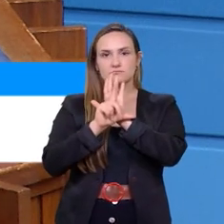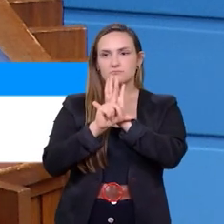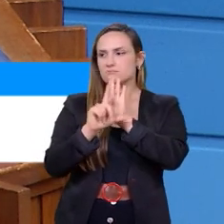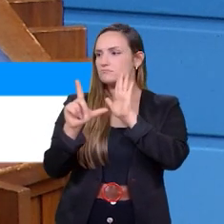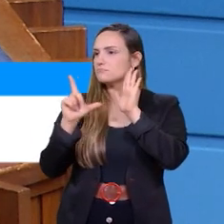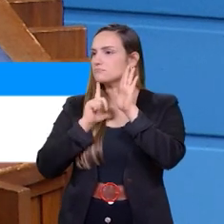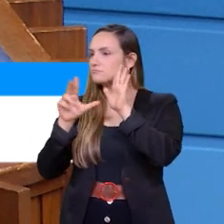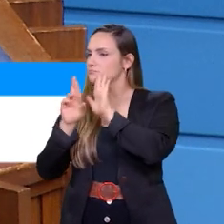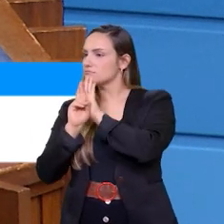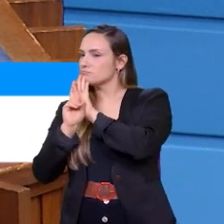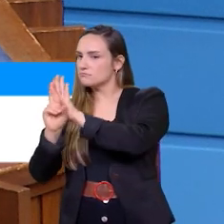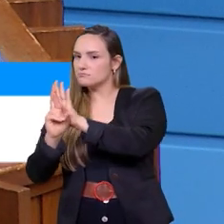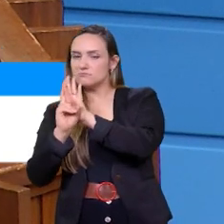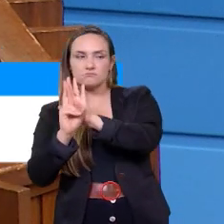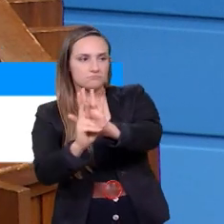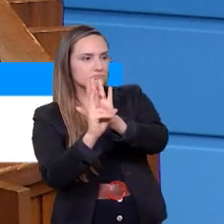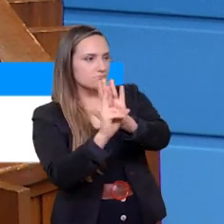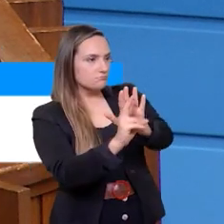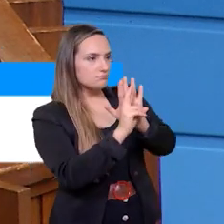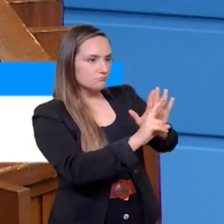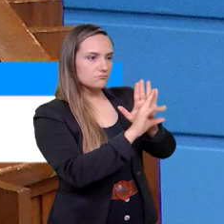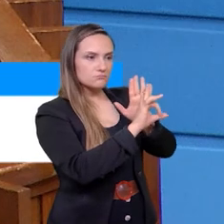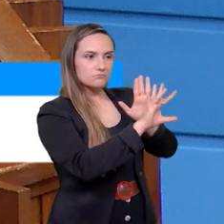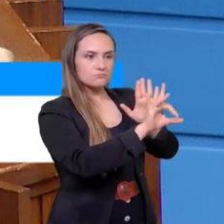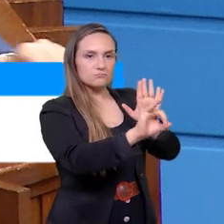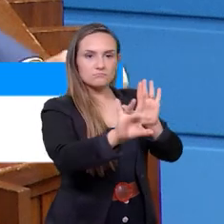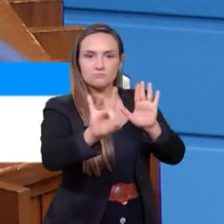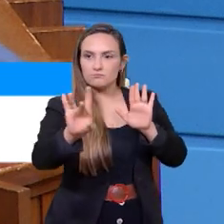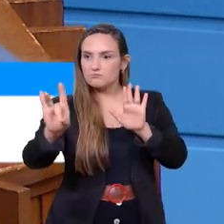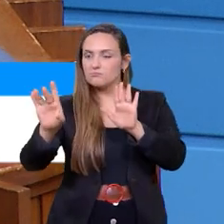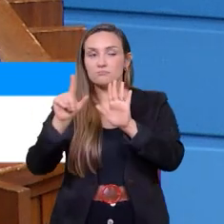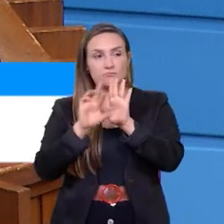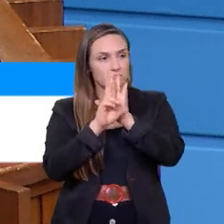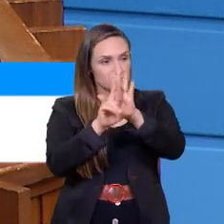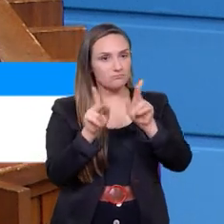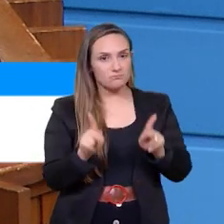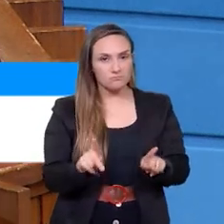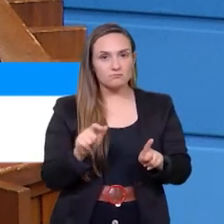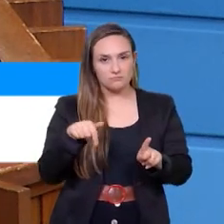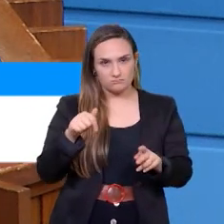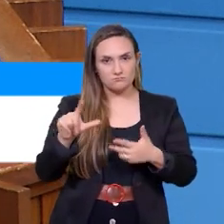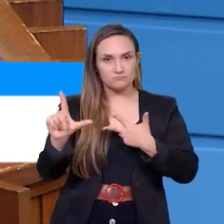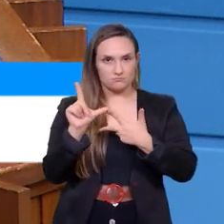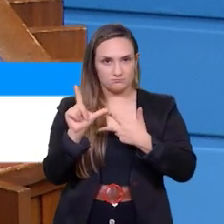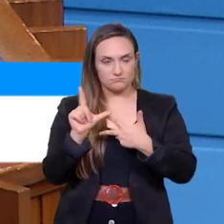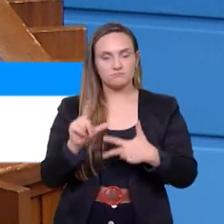representantes diretos do Poder Legislativo